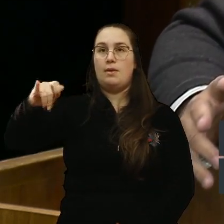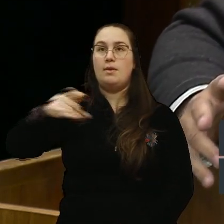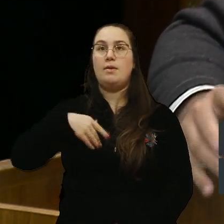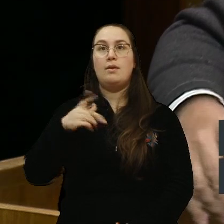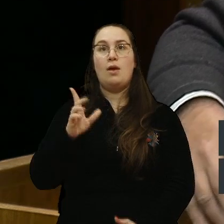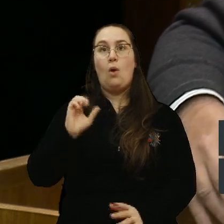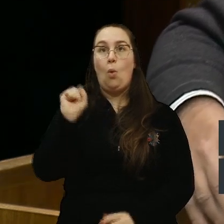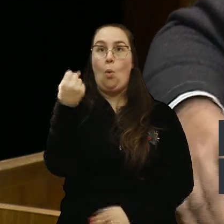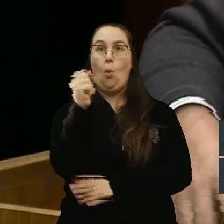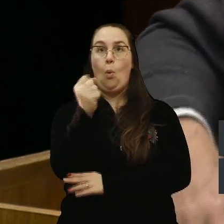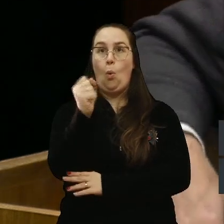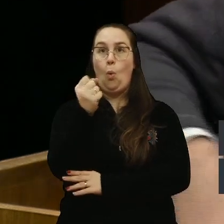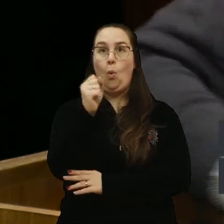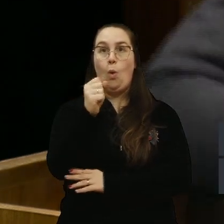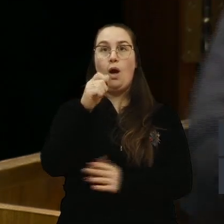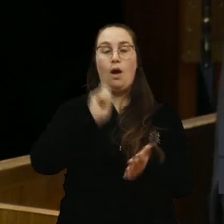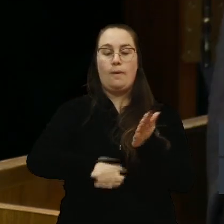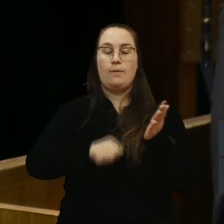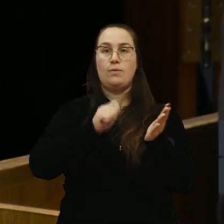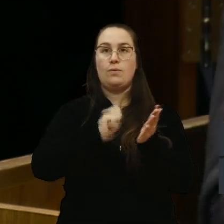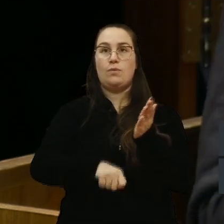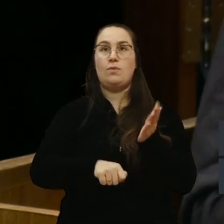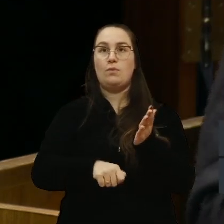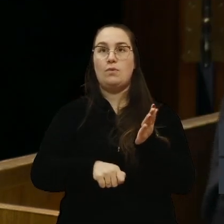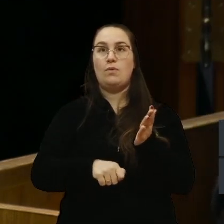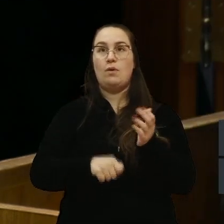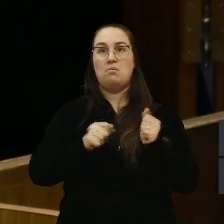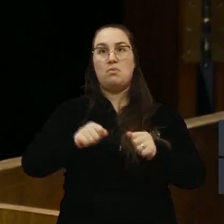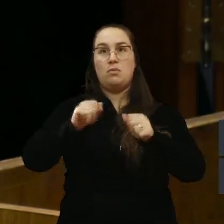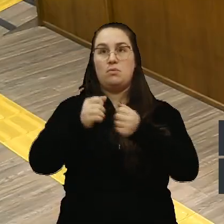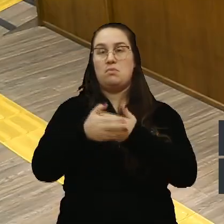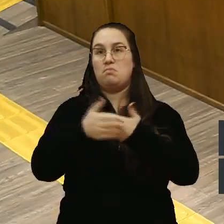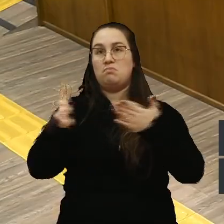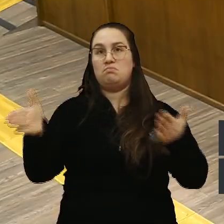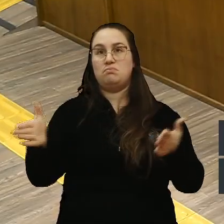então, 8 assinaturas e ela pode ser aberta. Muito obrigado. Vereadores.